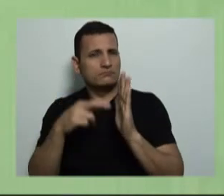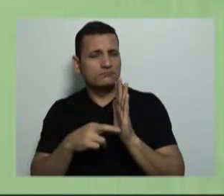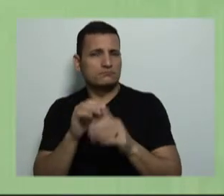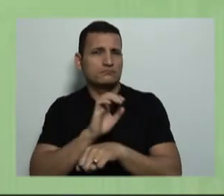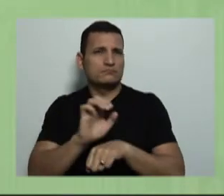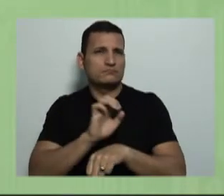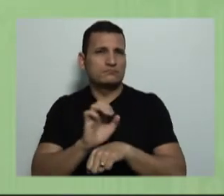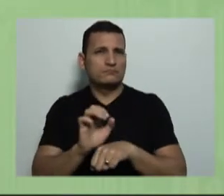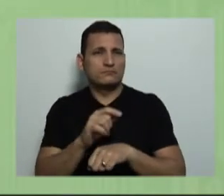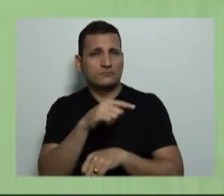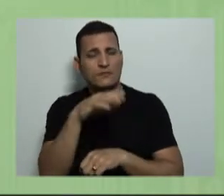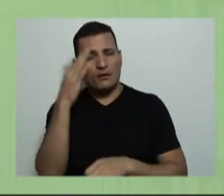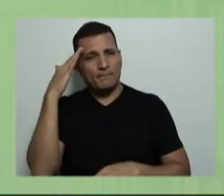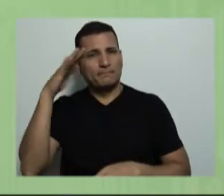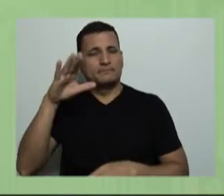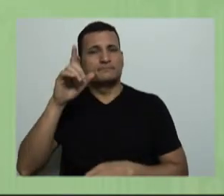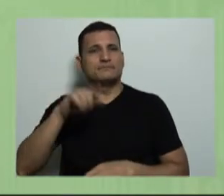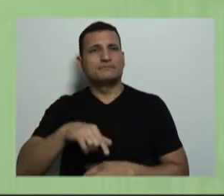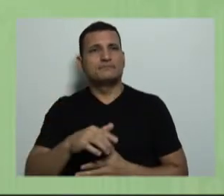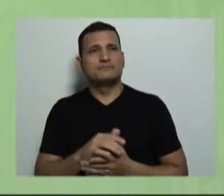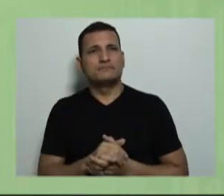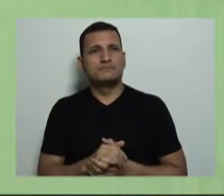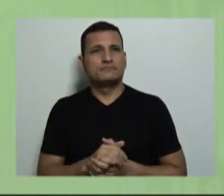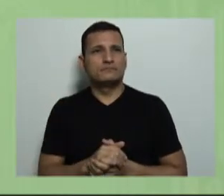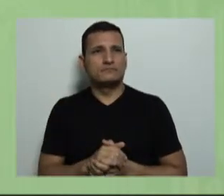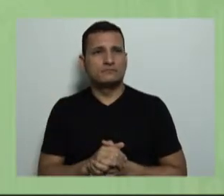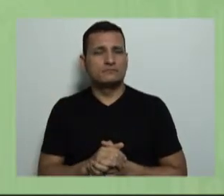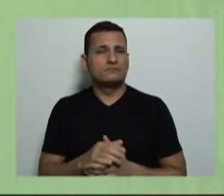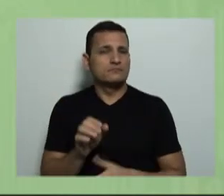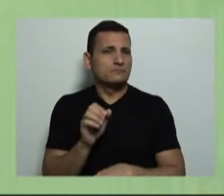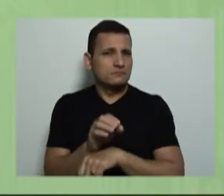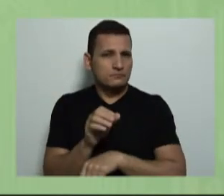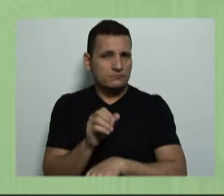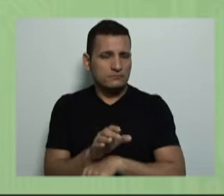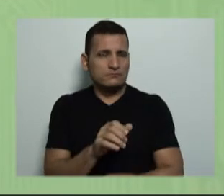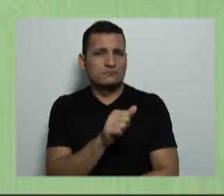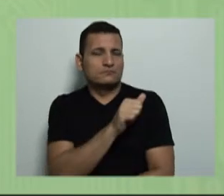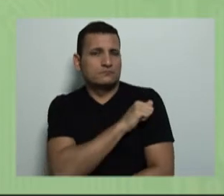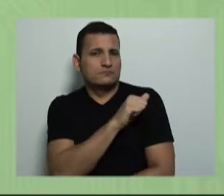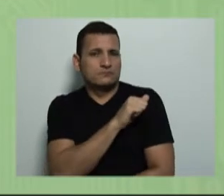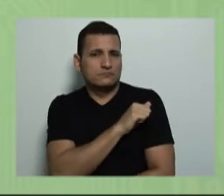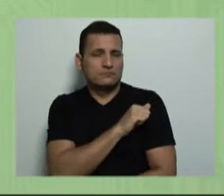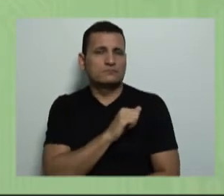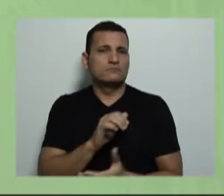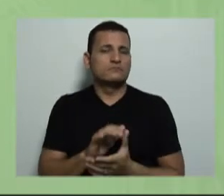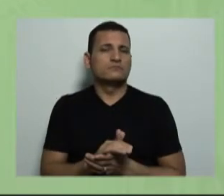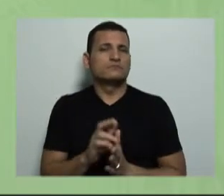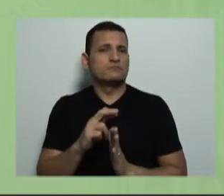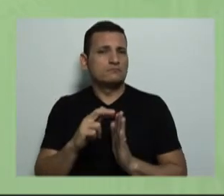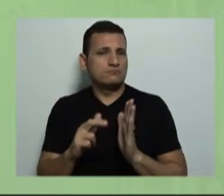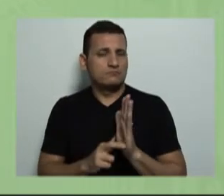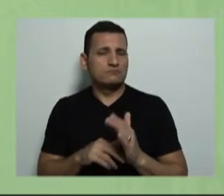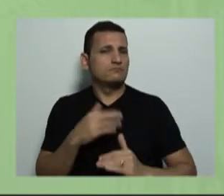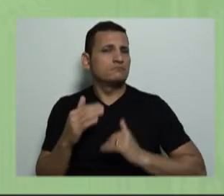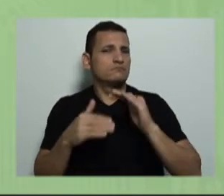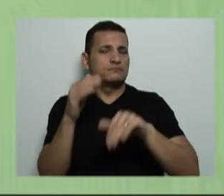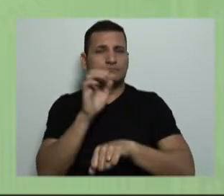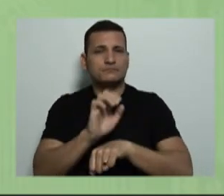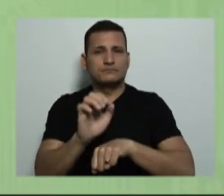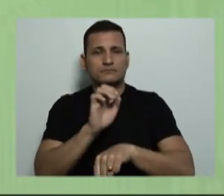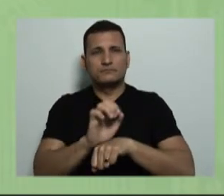aqui é o principal, pessoal, por isso eu vou estar repetindo. Orientar os estudantes quanto aos procedimentos e desenvolvimento do